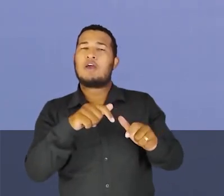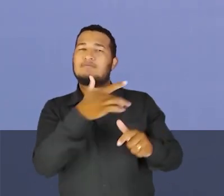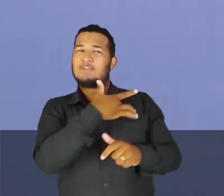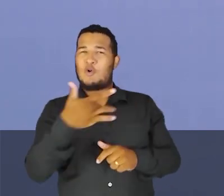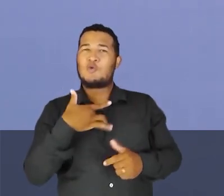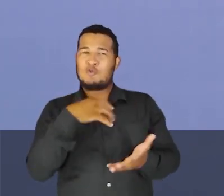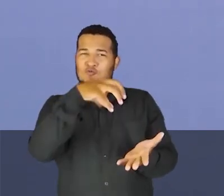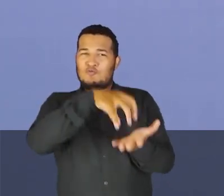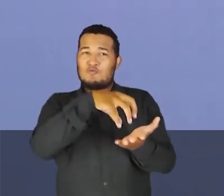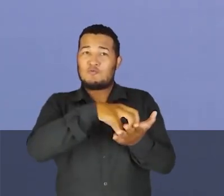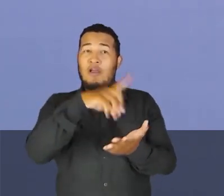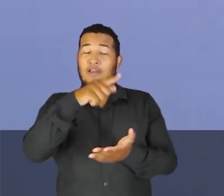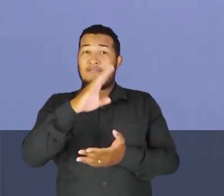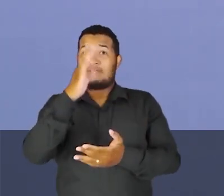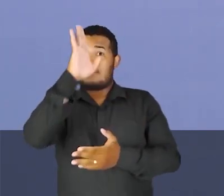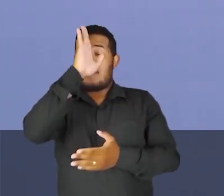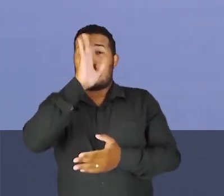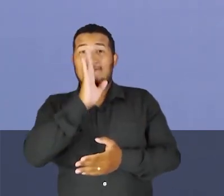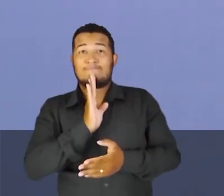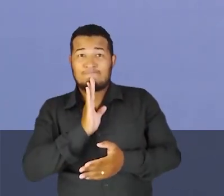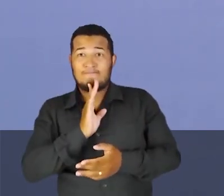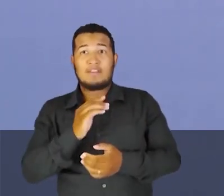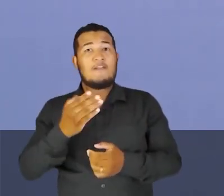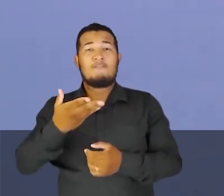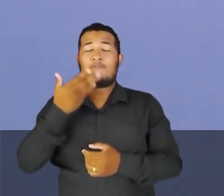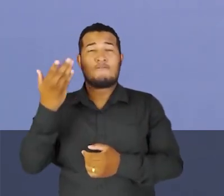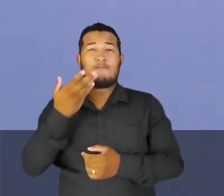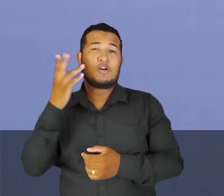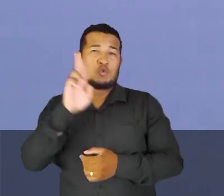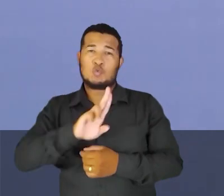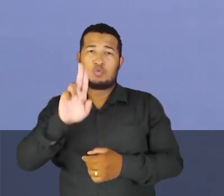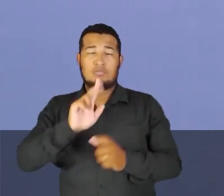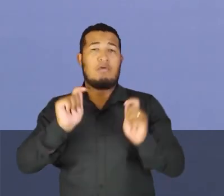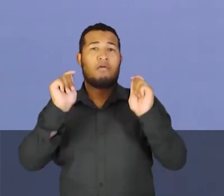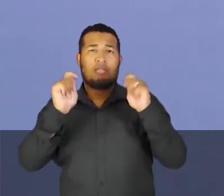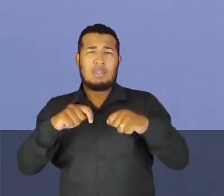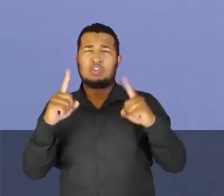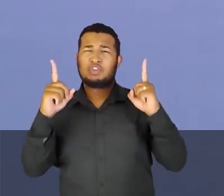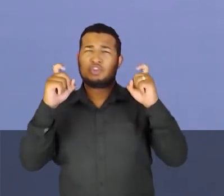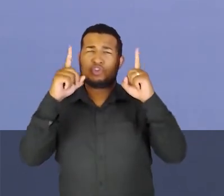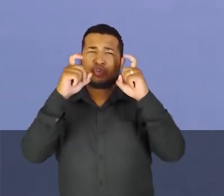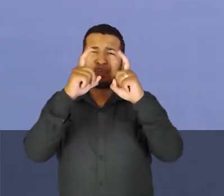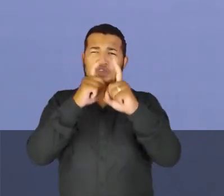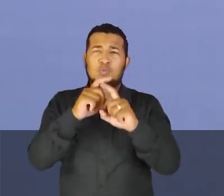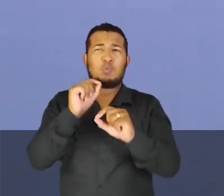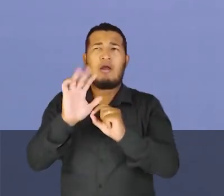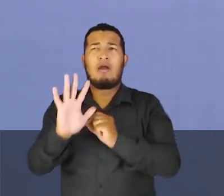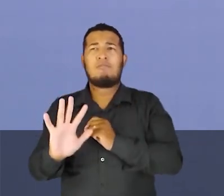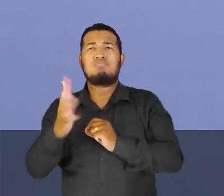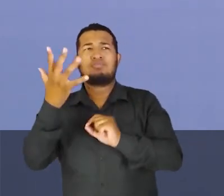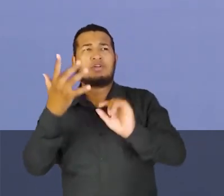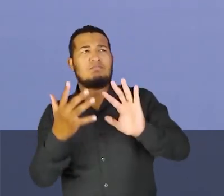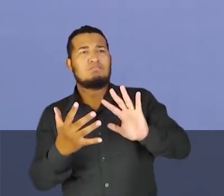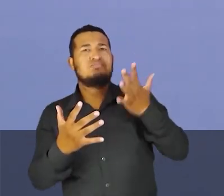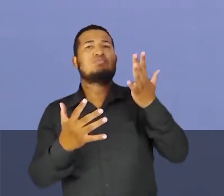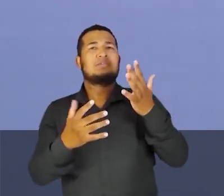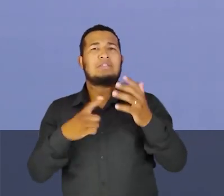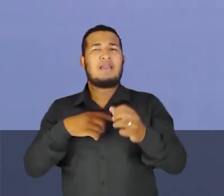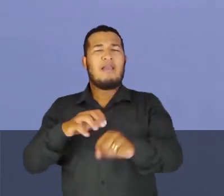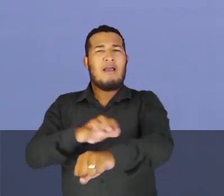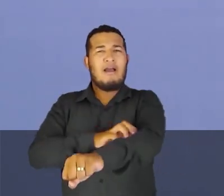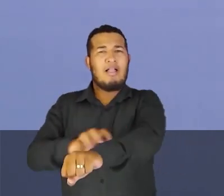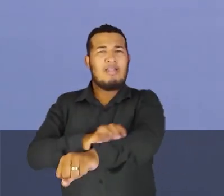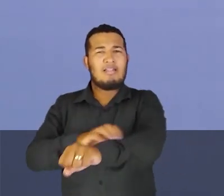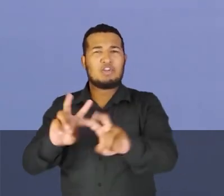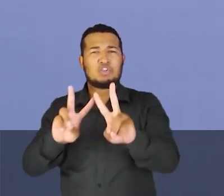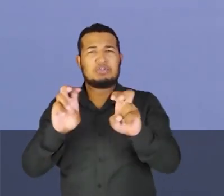gratuitamente, é um método fácil de ser utilizado, certo? Dificilmente ocorre algum tipo de reação alérgica a esse